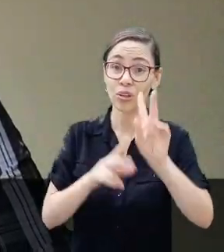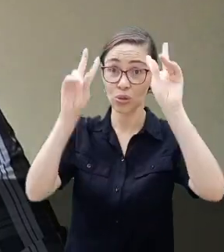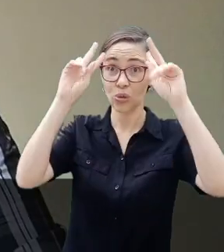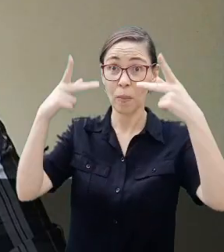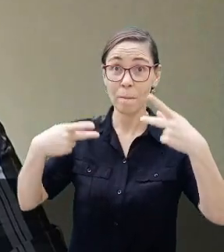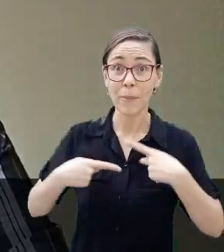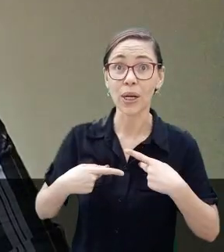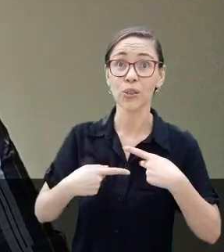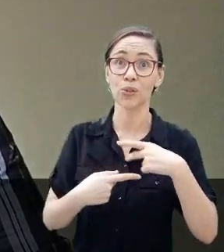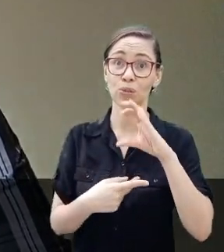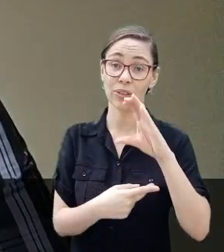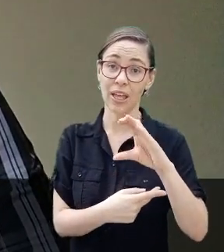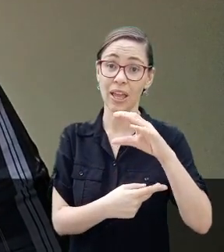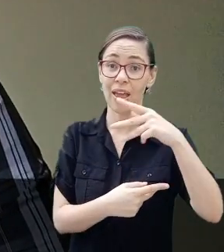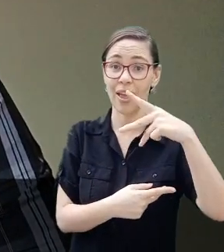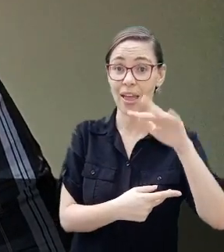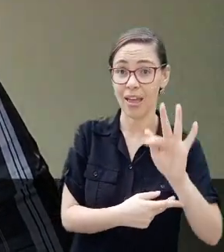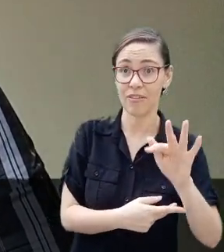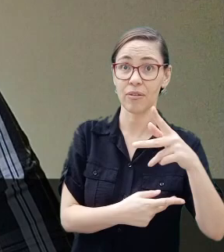e o CRP é número